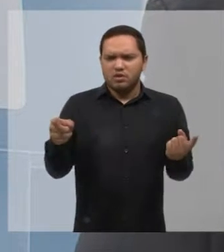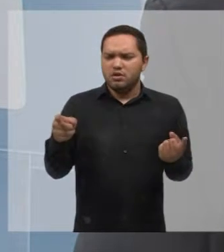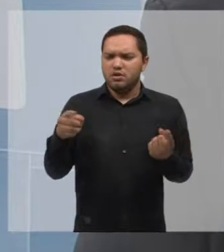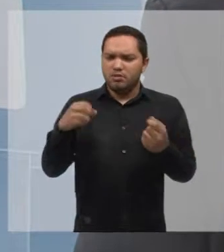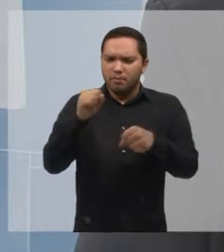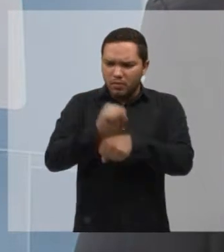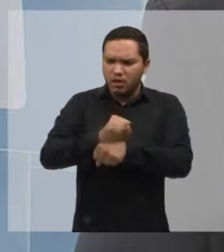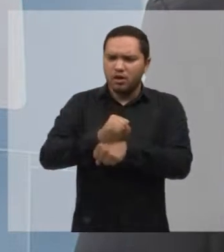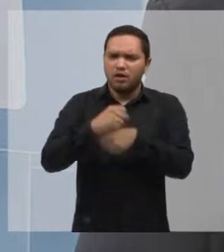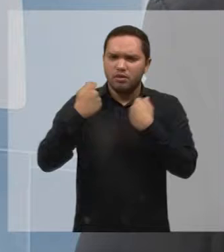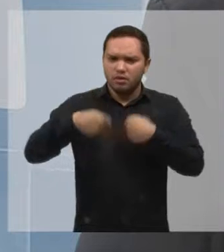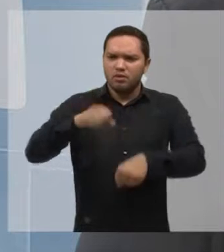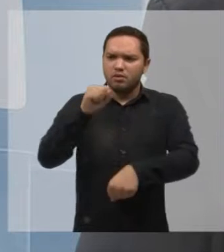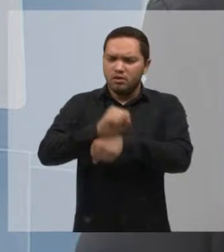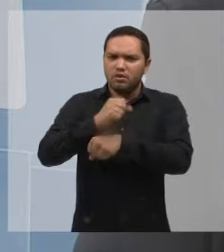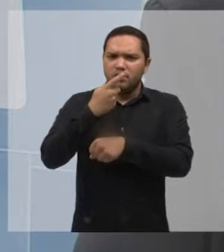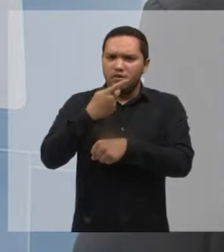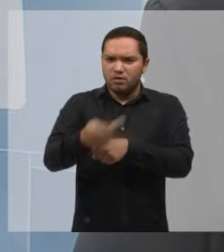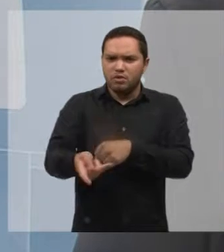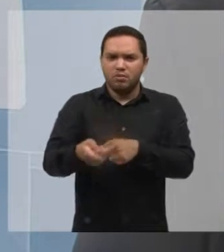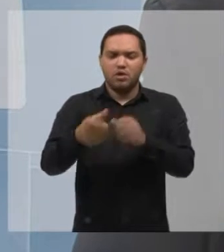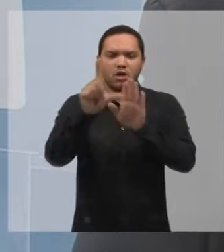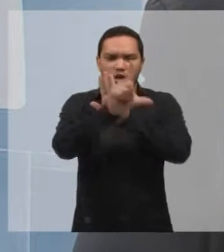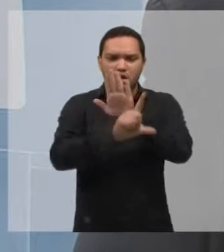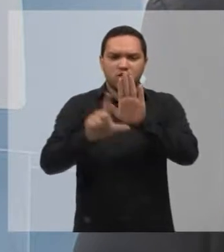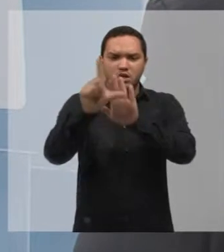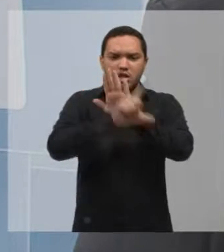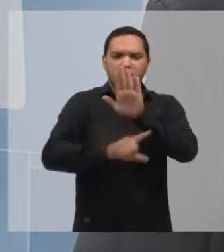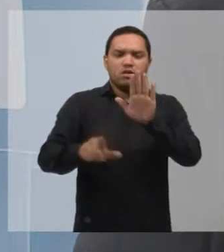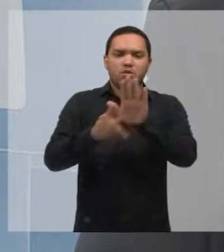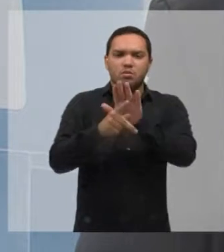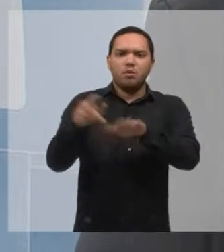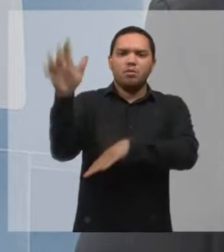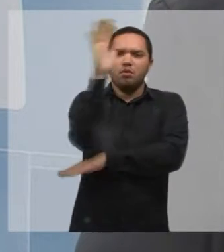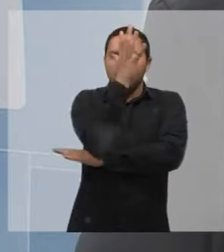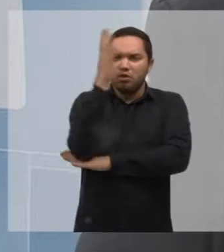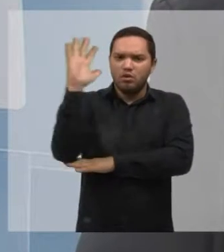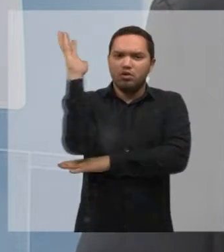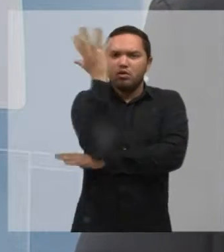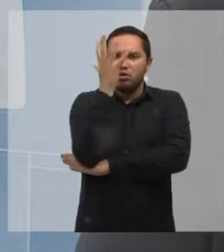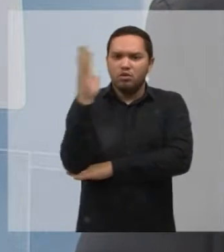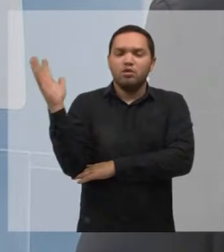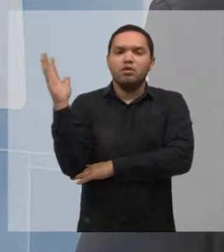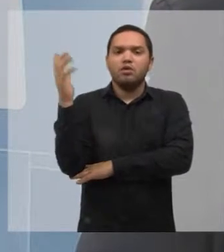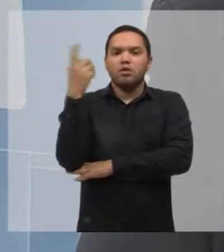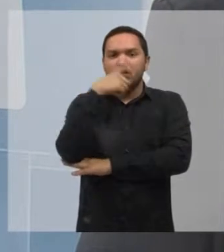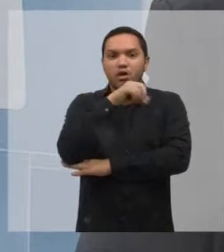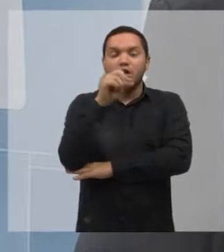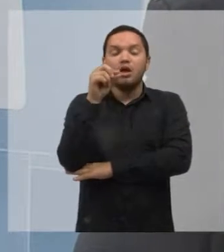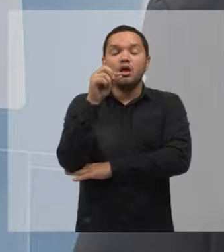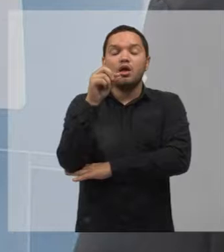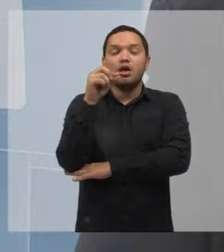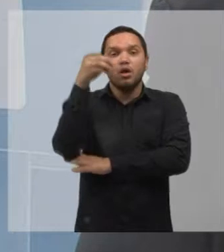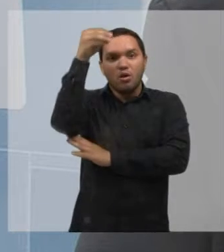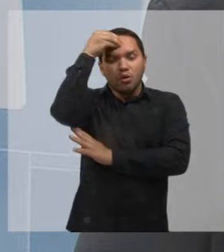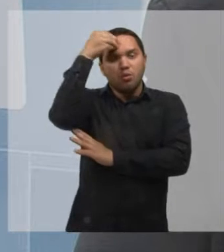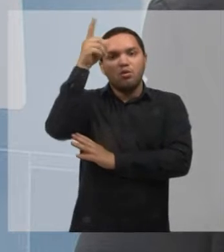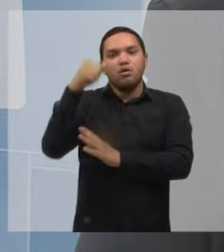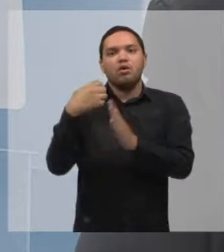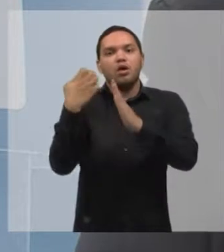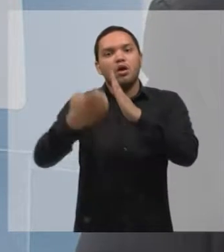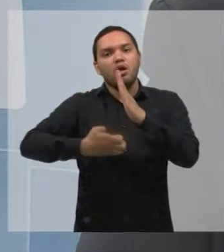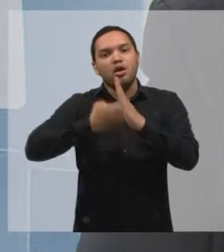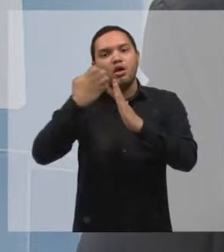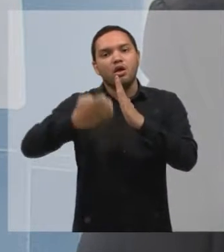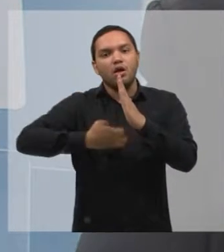né? A legislação ambiental é clara. O primeiro a ser responsabilizado é a empresa que explora